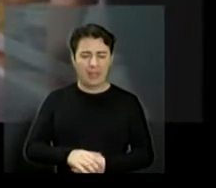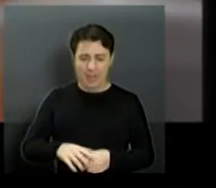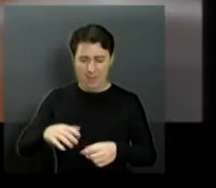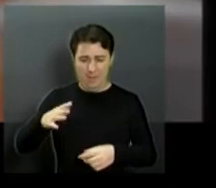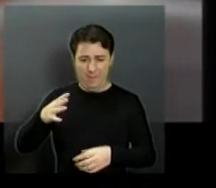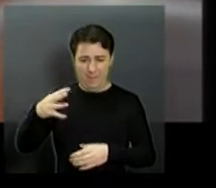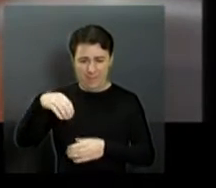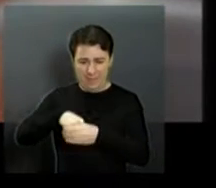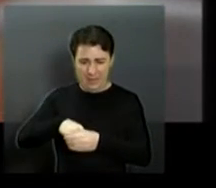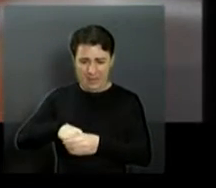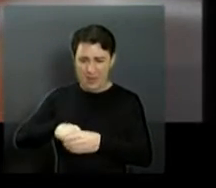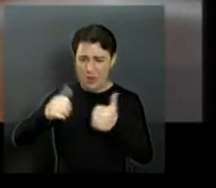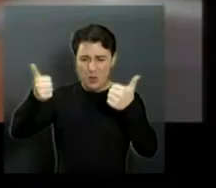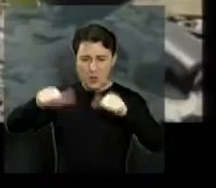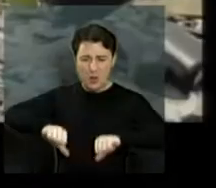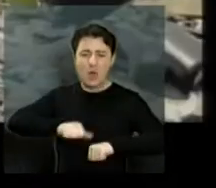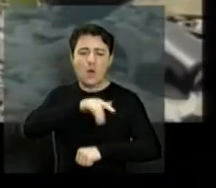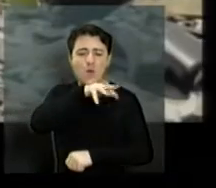toxic environment.